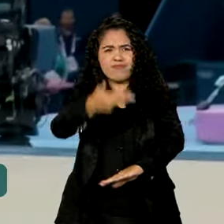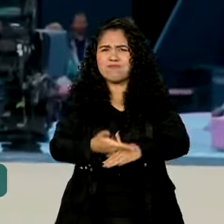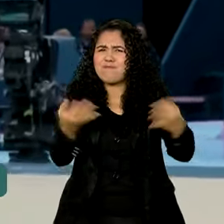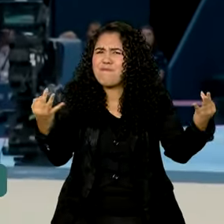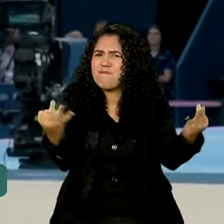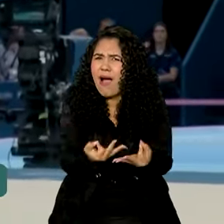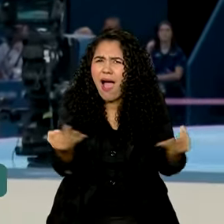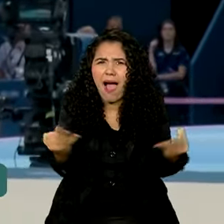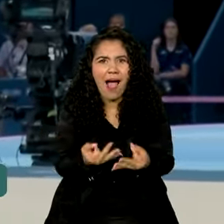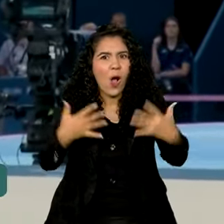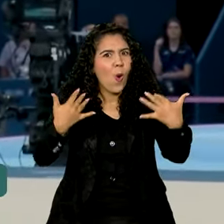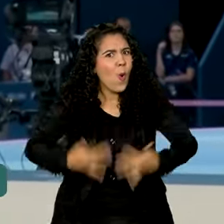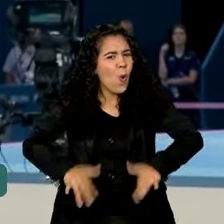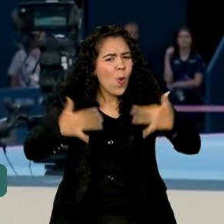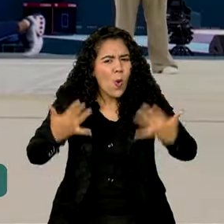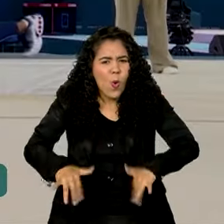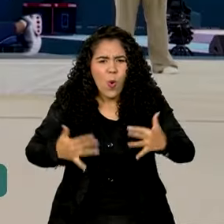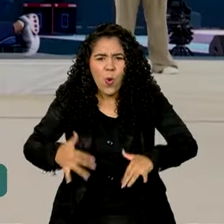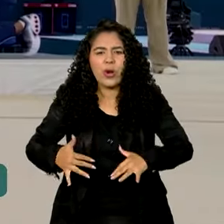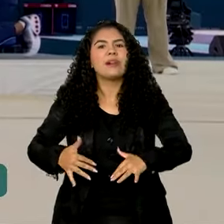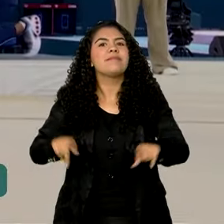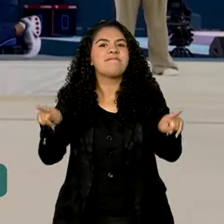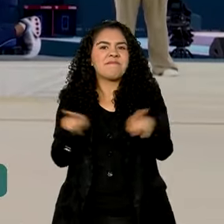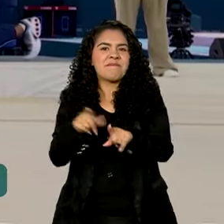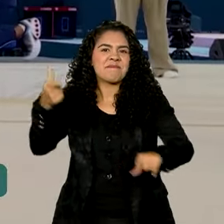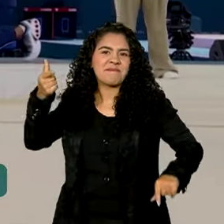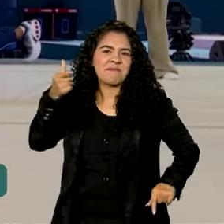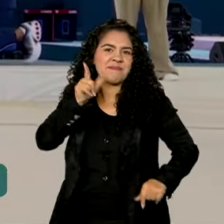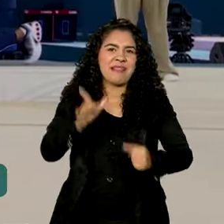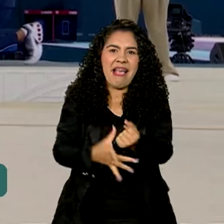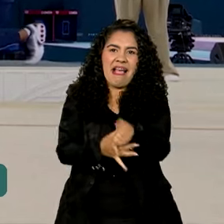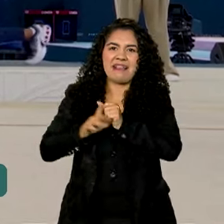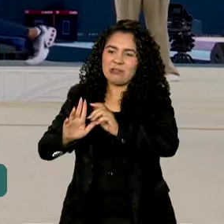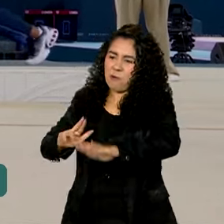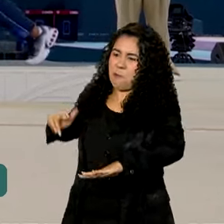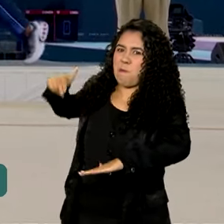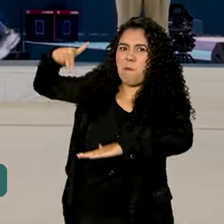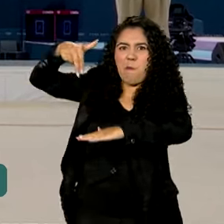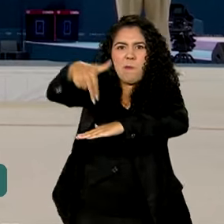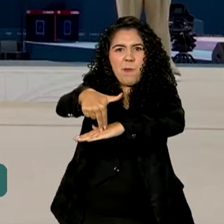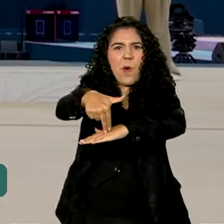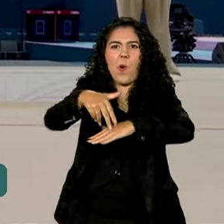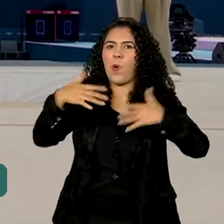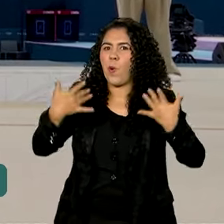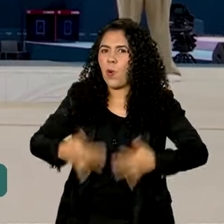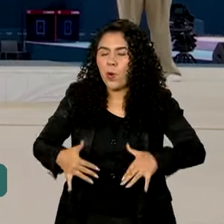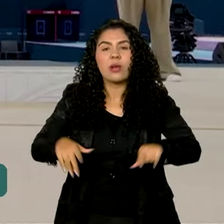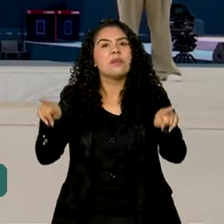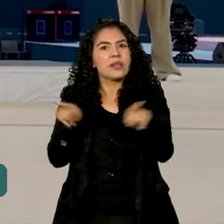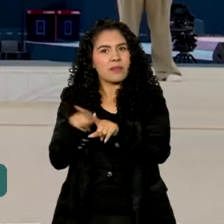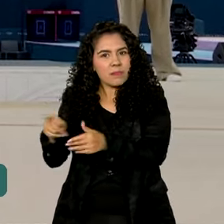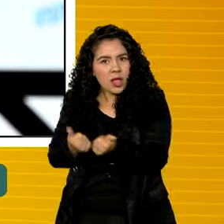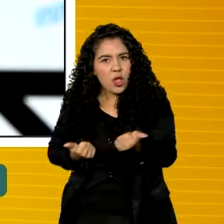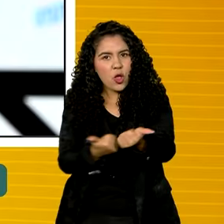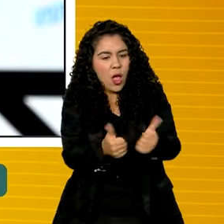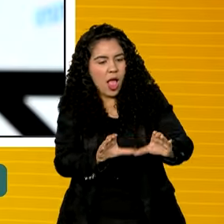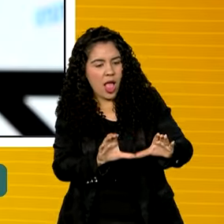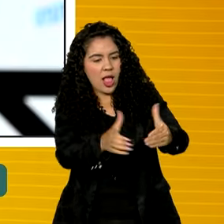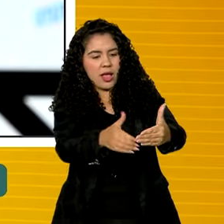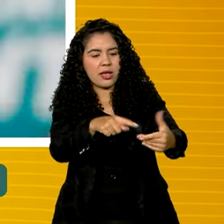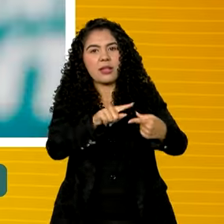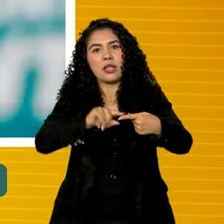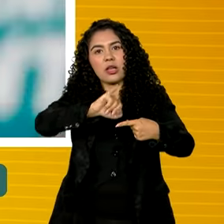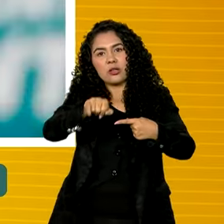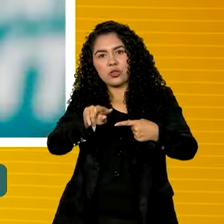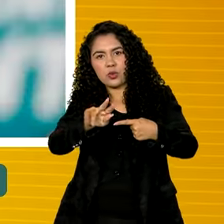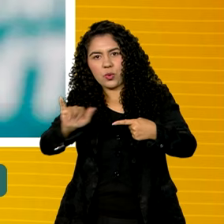perfeitas, chegadas impecáveis e garantiu o lugar mais alto do pódio. Ela também ajudou a equipe formada por Júlia